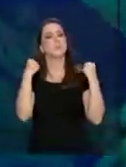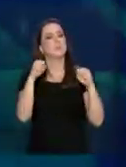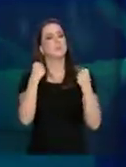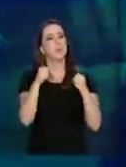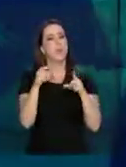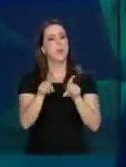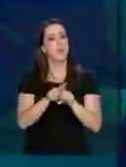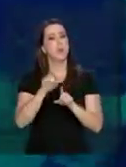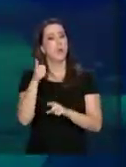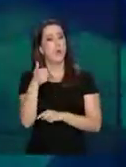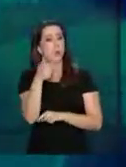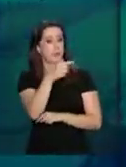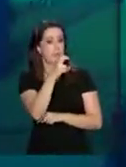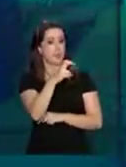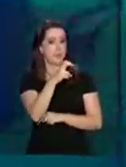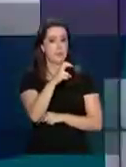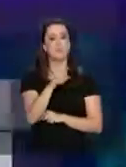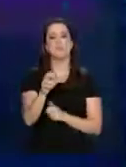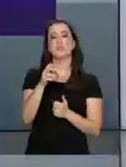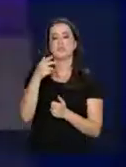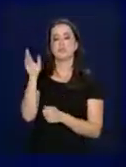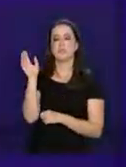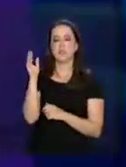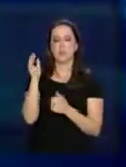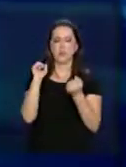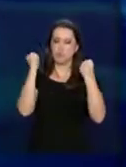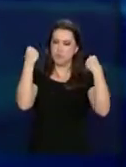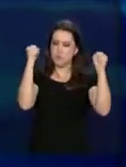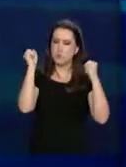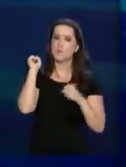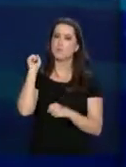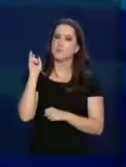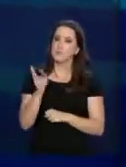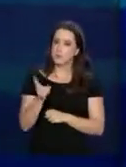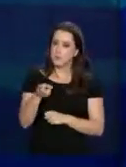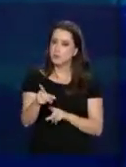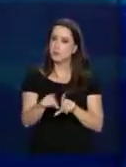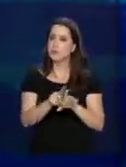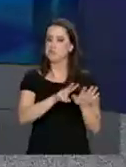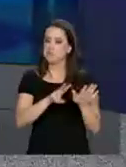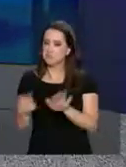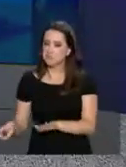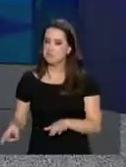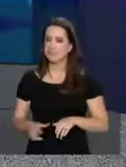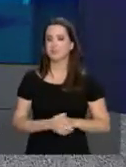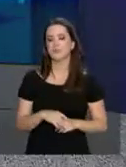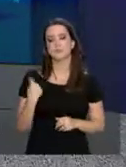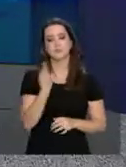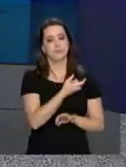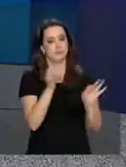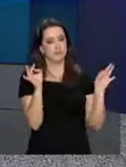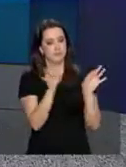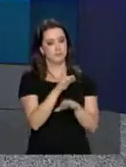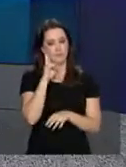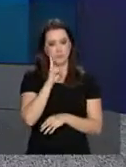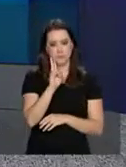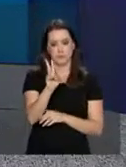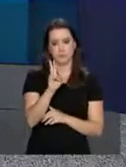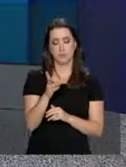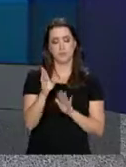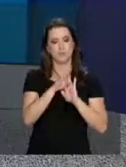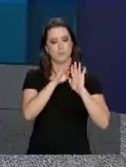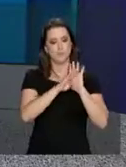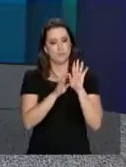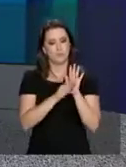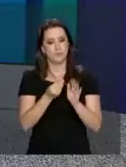moderada ou 75 minutos de atividade intensa por semana. Nós ficamos por aqui, você acompanha